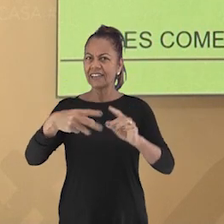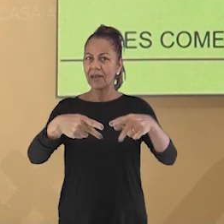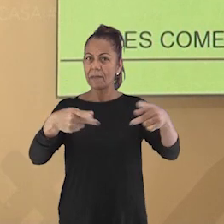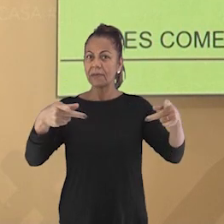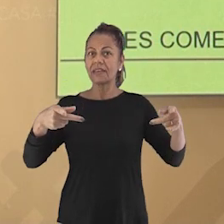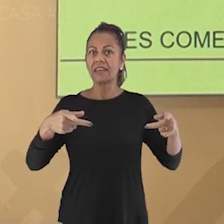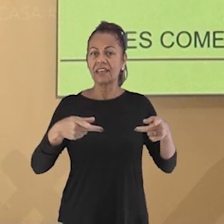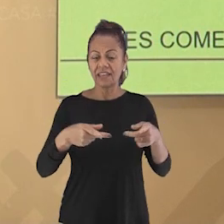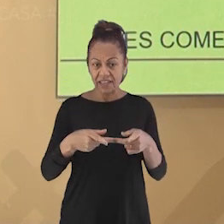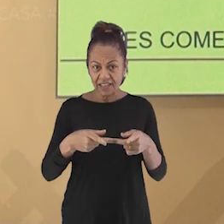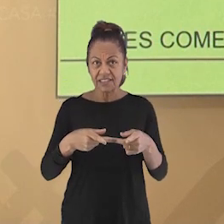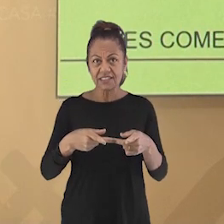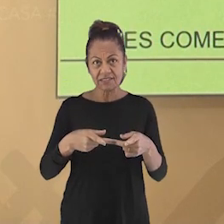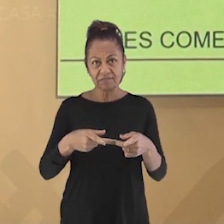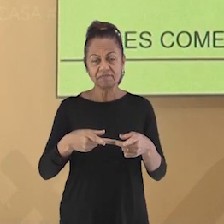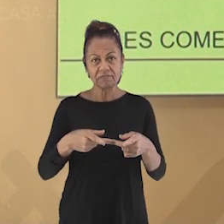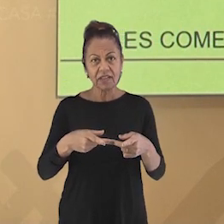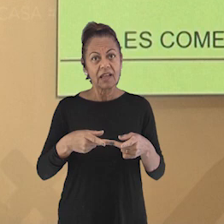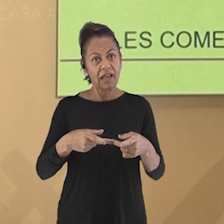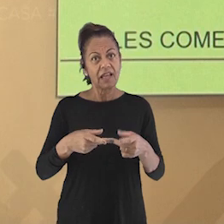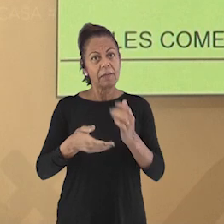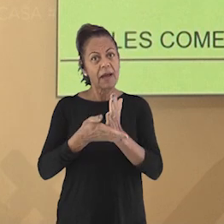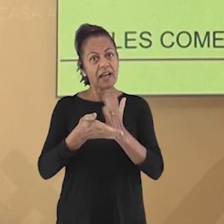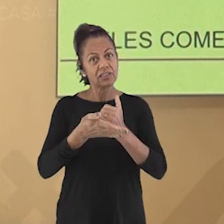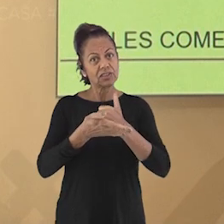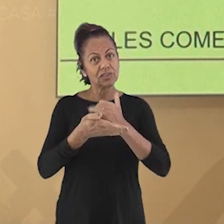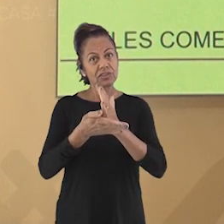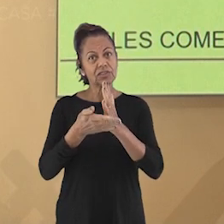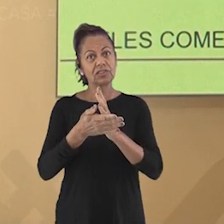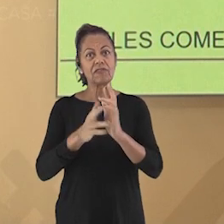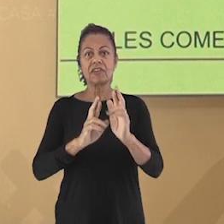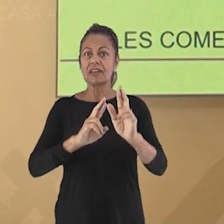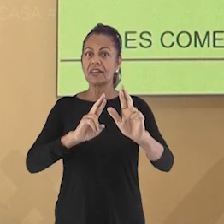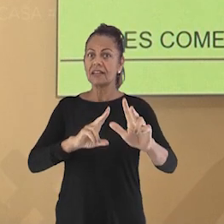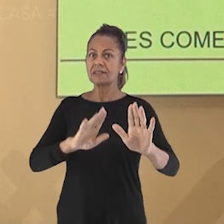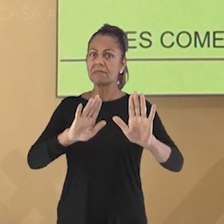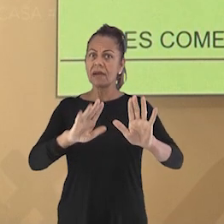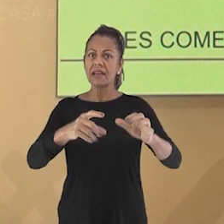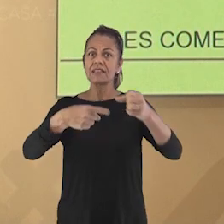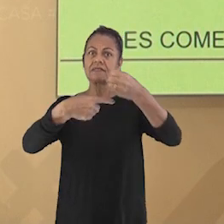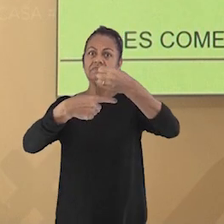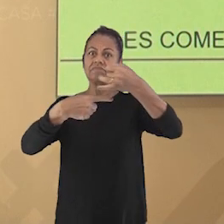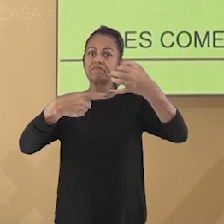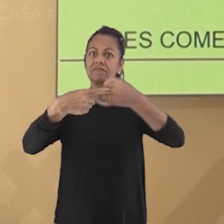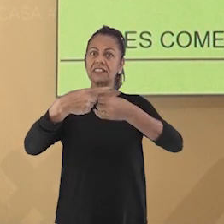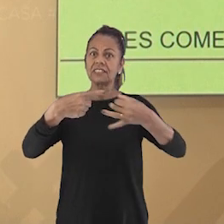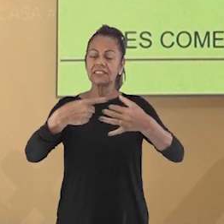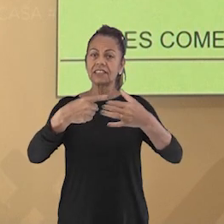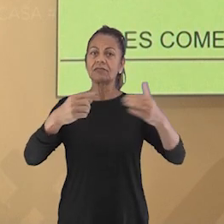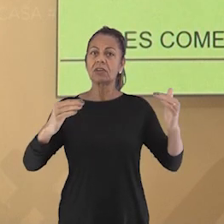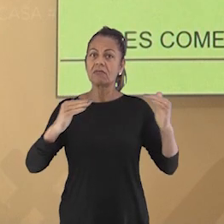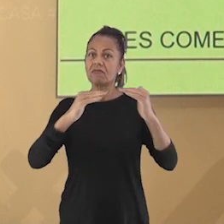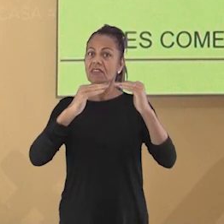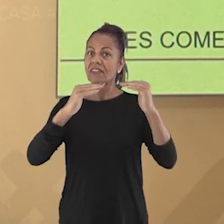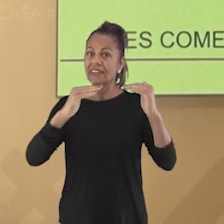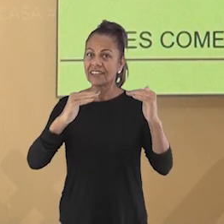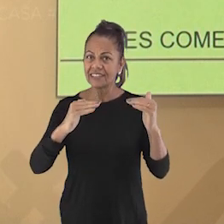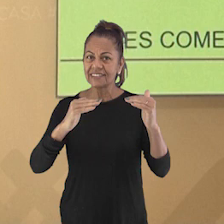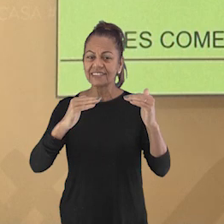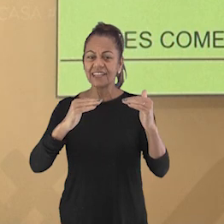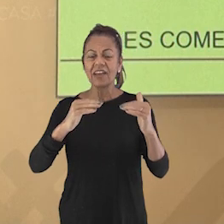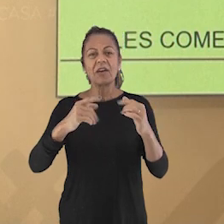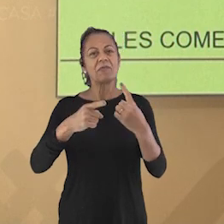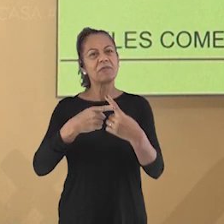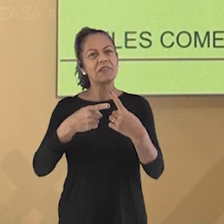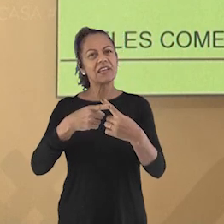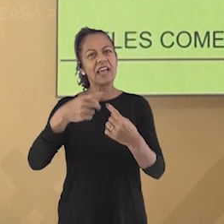são equivalentes, pois representam a mesma quantidade de um inteiro. Talvez você